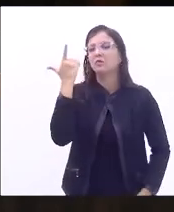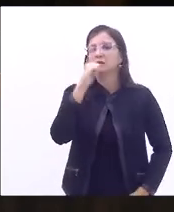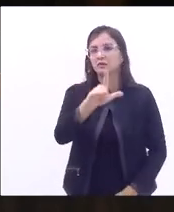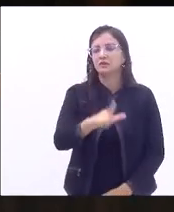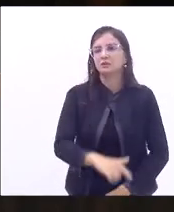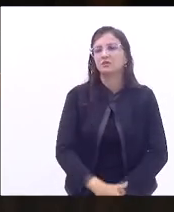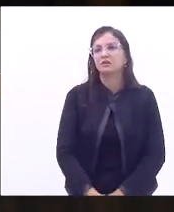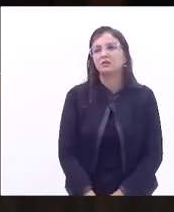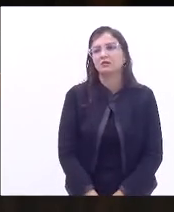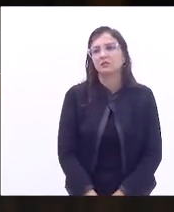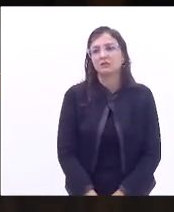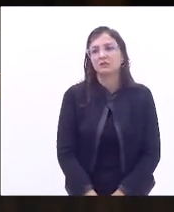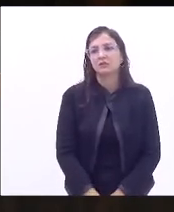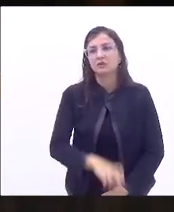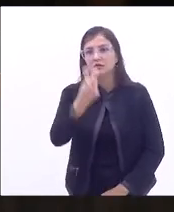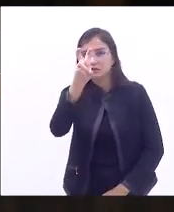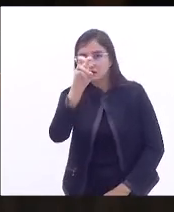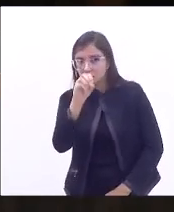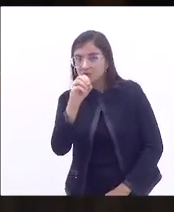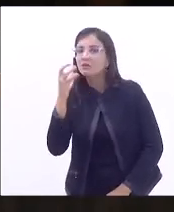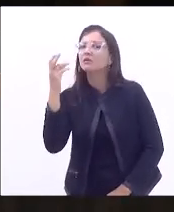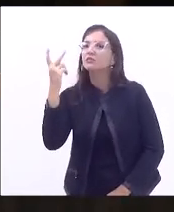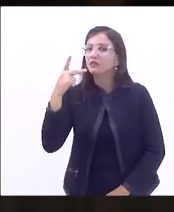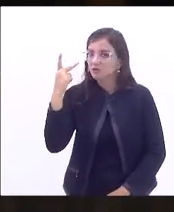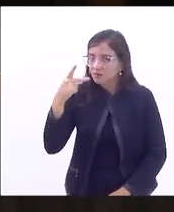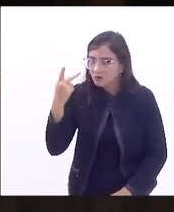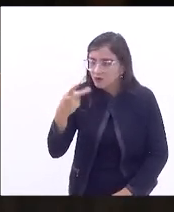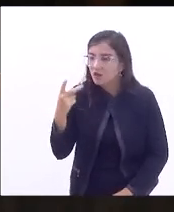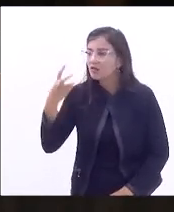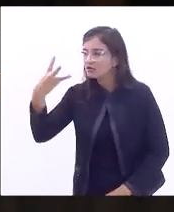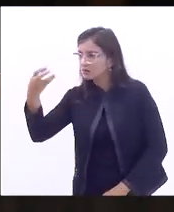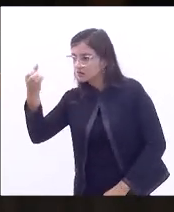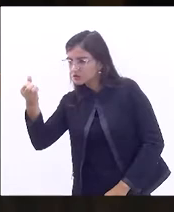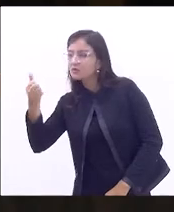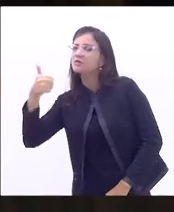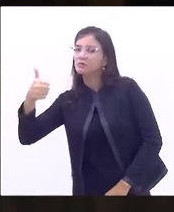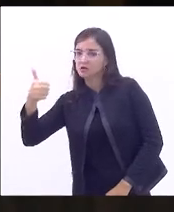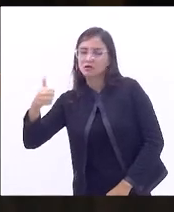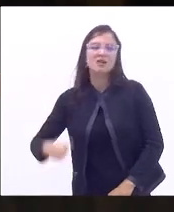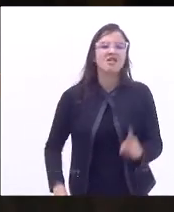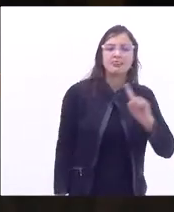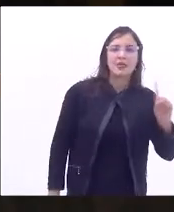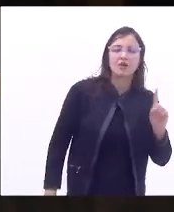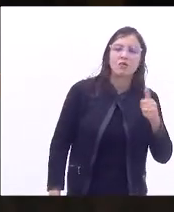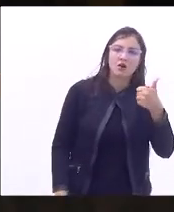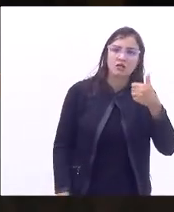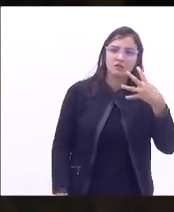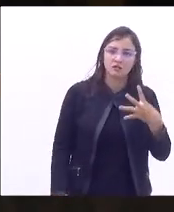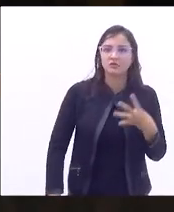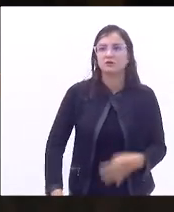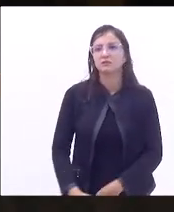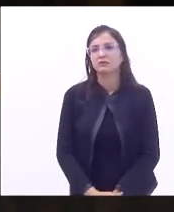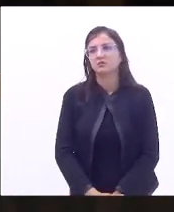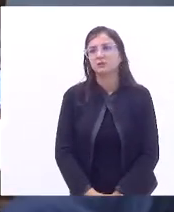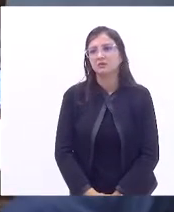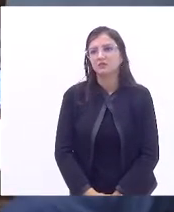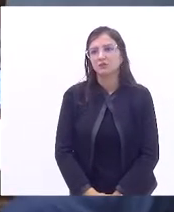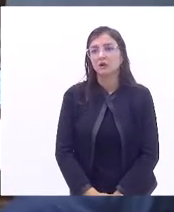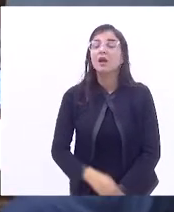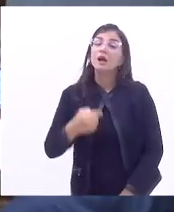Na verdade, 50 parlamentares, 36 sim, 14 nãos, porque mudou um voto na hora. Eu queria pedir, presidente,